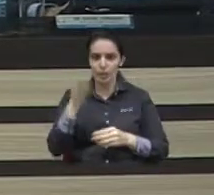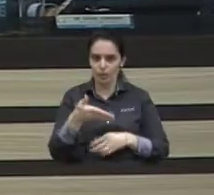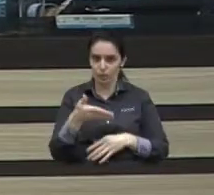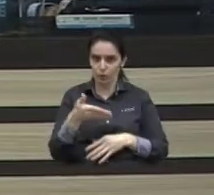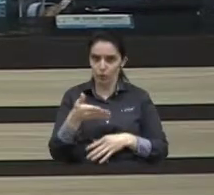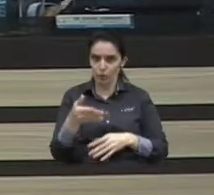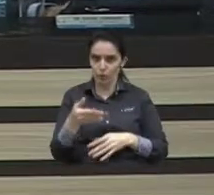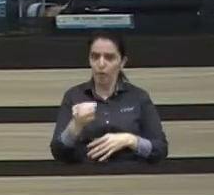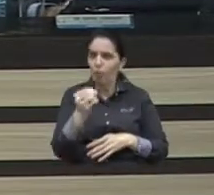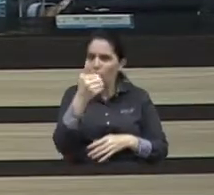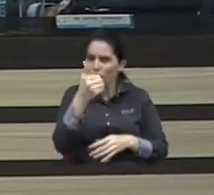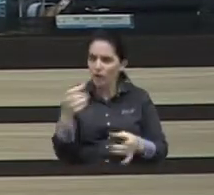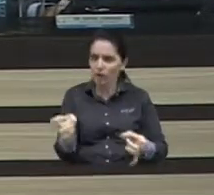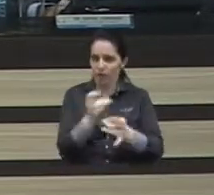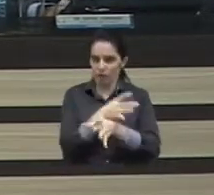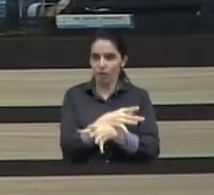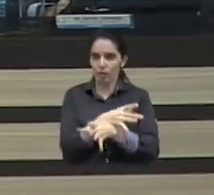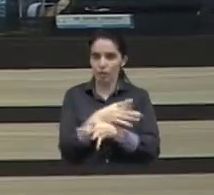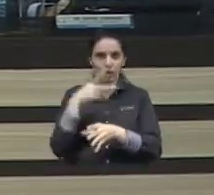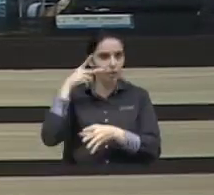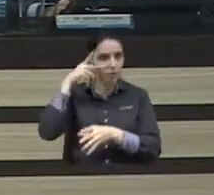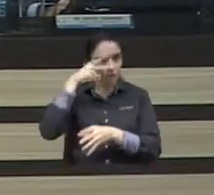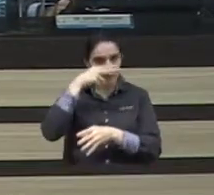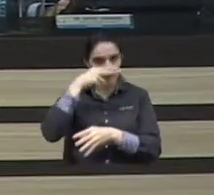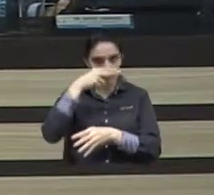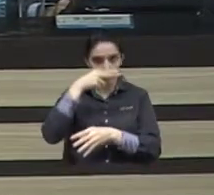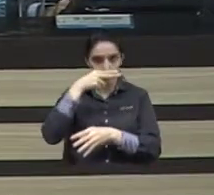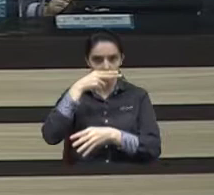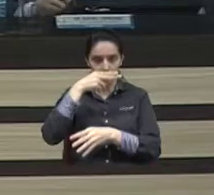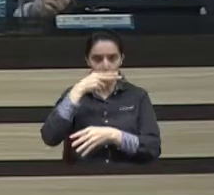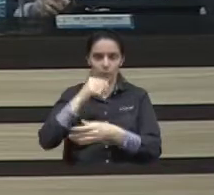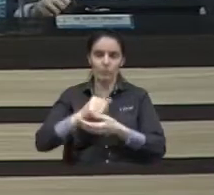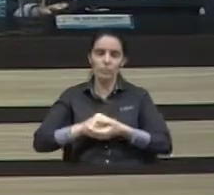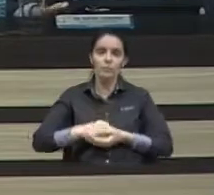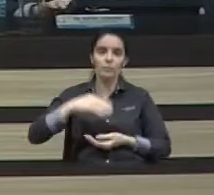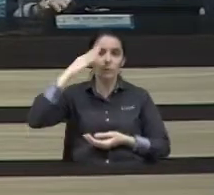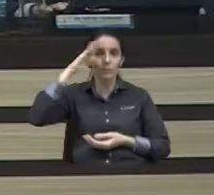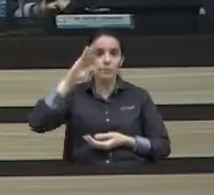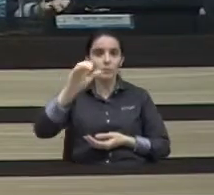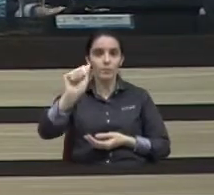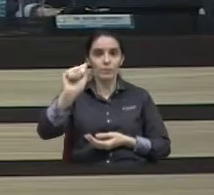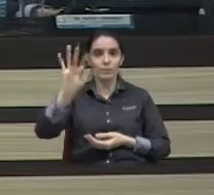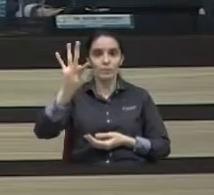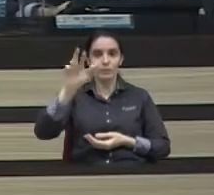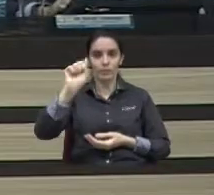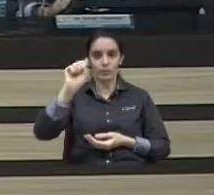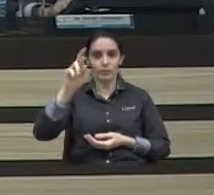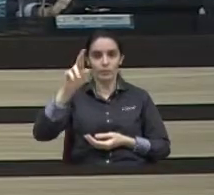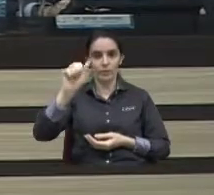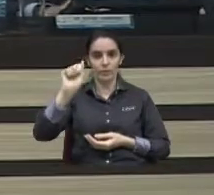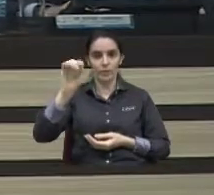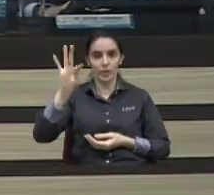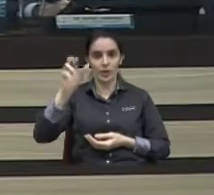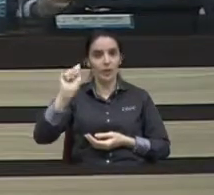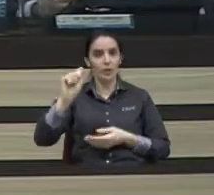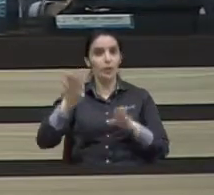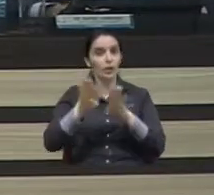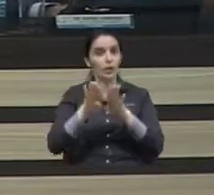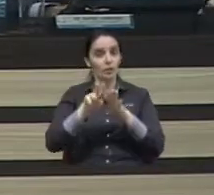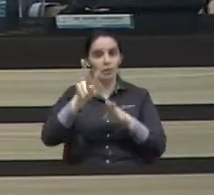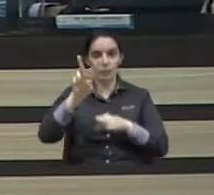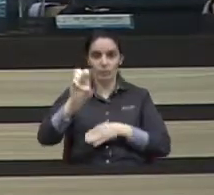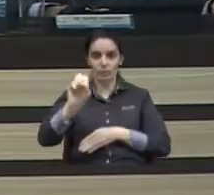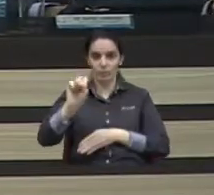parcialmente sanada, as cirurgias oftalmológicas, principalmente as de catarata, mas, porém, tem as vesículas e a hérnias e tudo mais. Muito